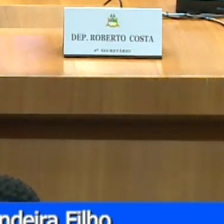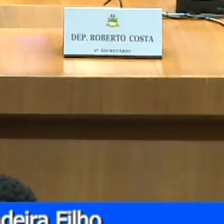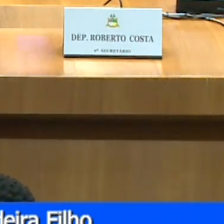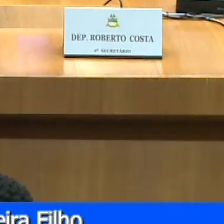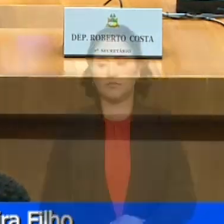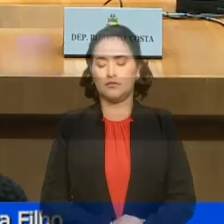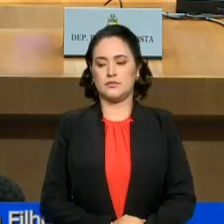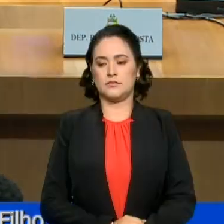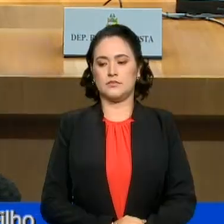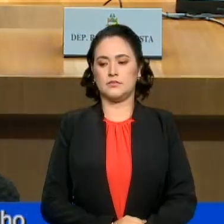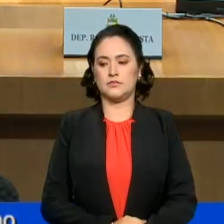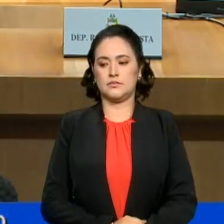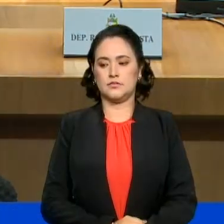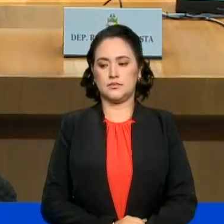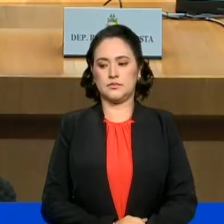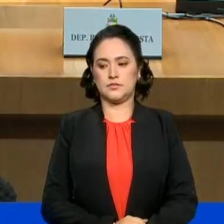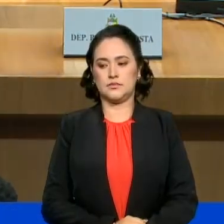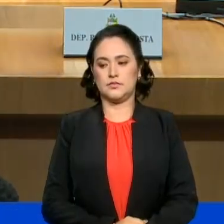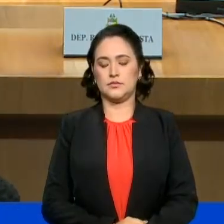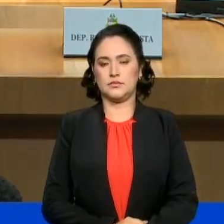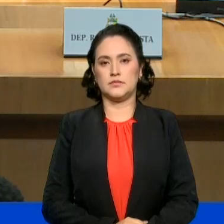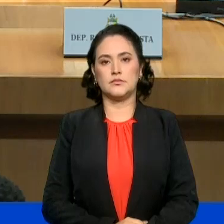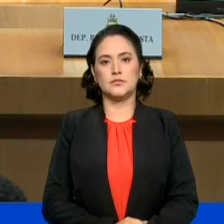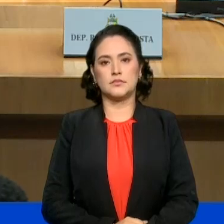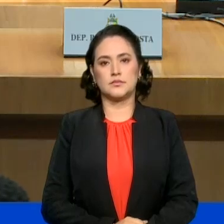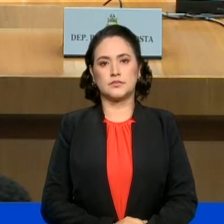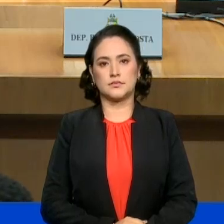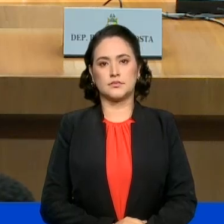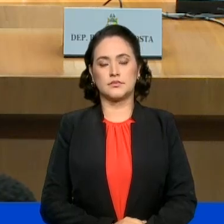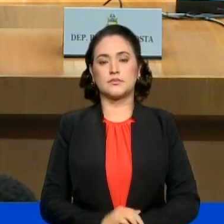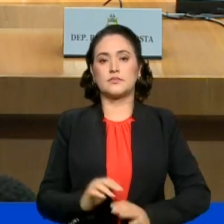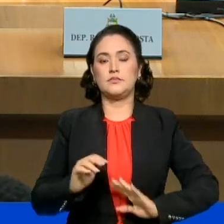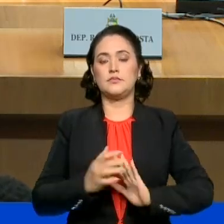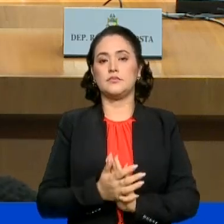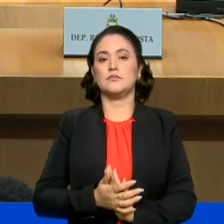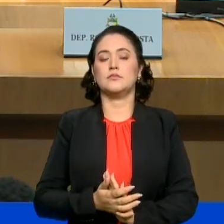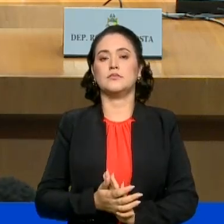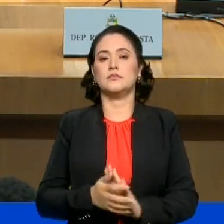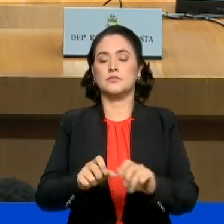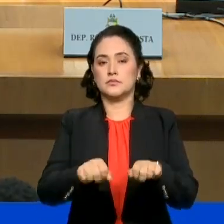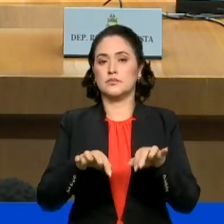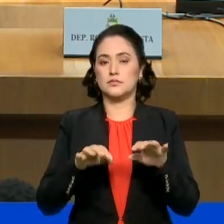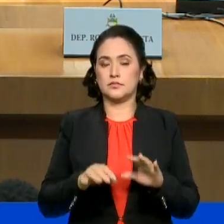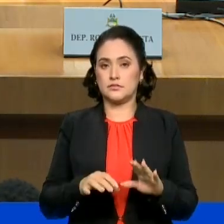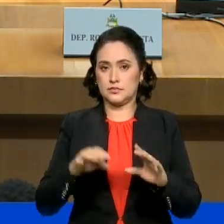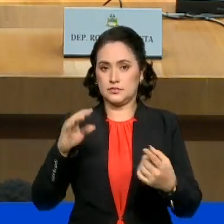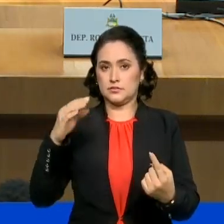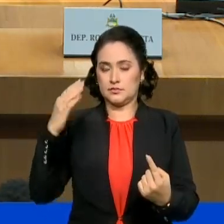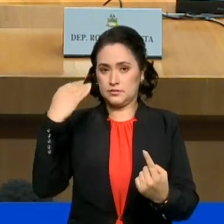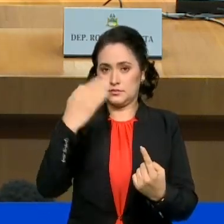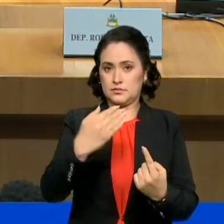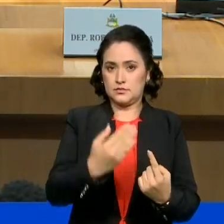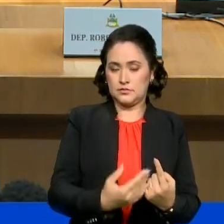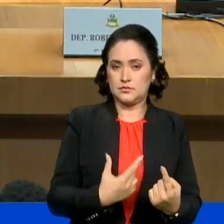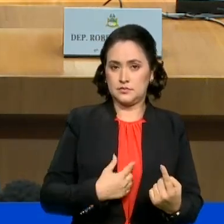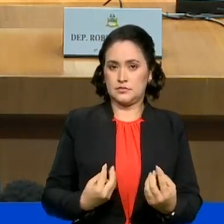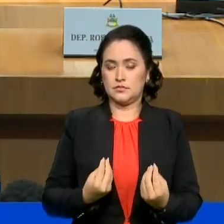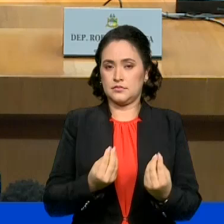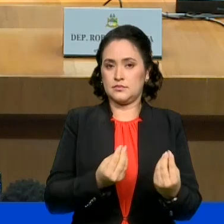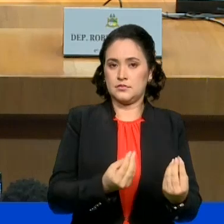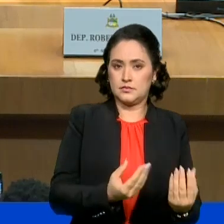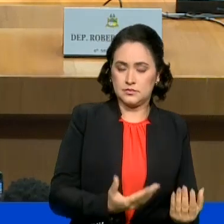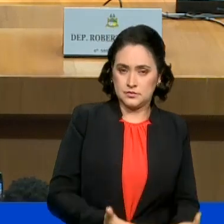1183 de 2023, oriunda do projeto de resolução legislativa número 033